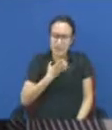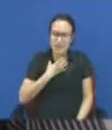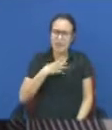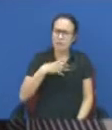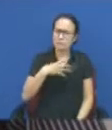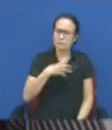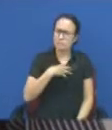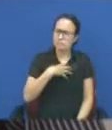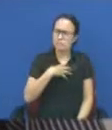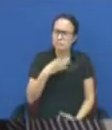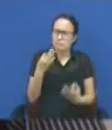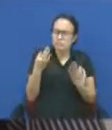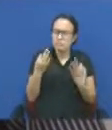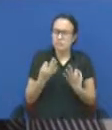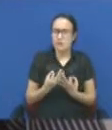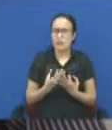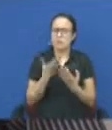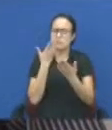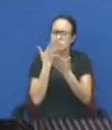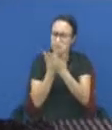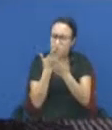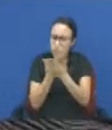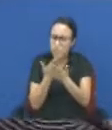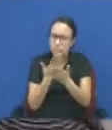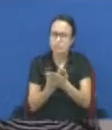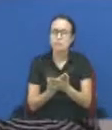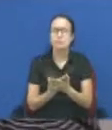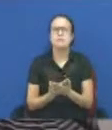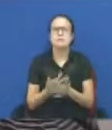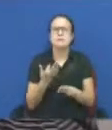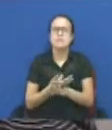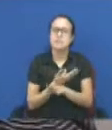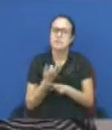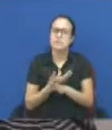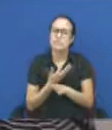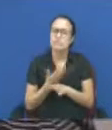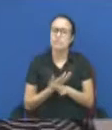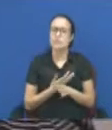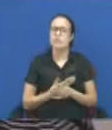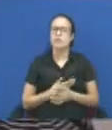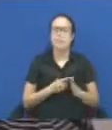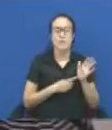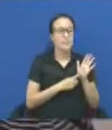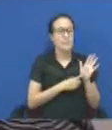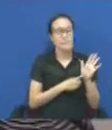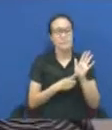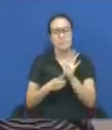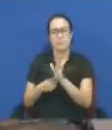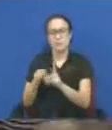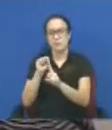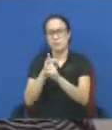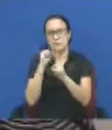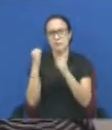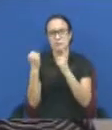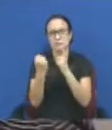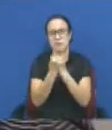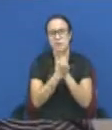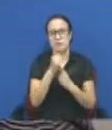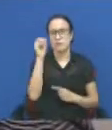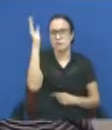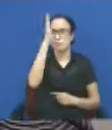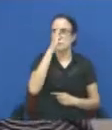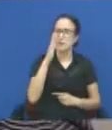que estuda, e é um homem que mostra para a sociedade brasileira e para outros